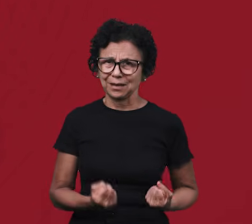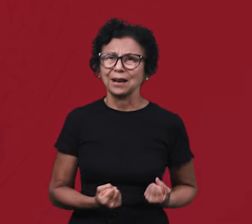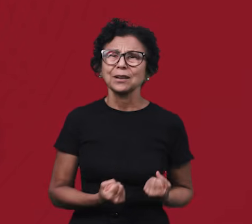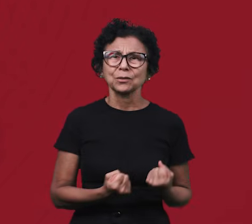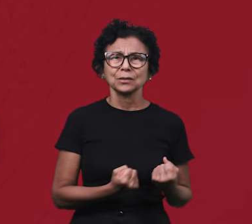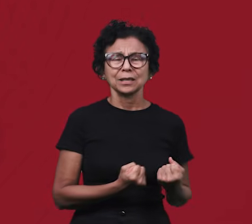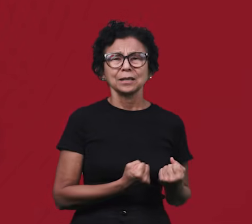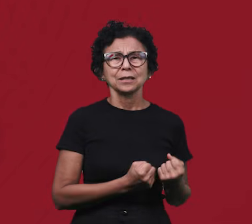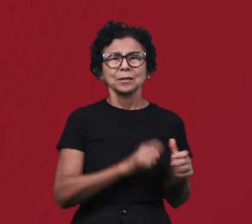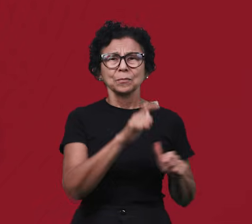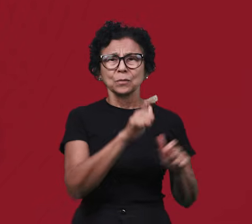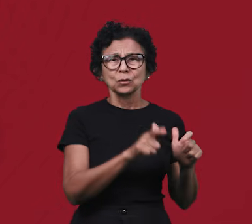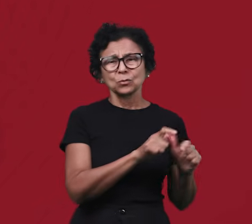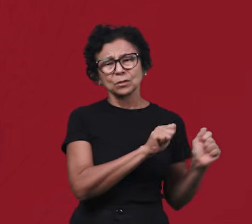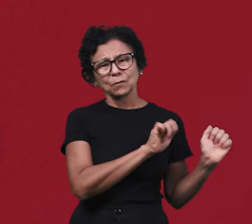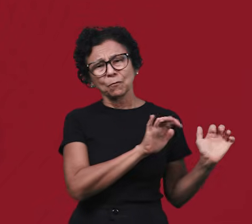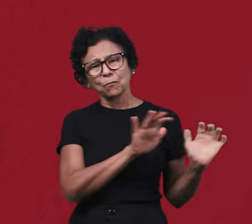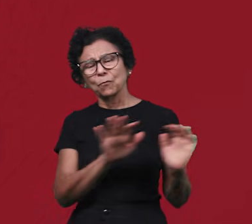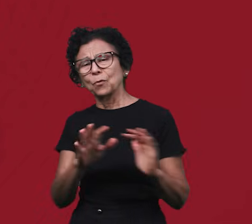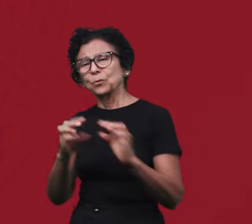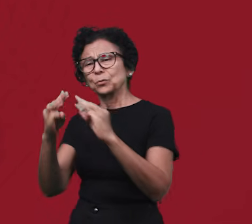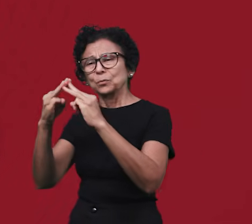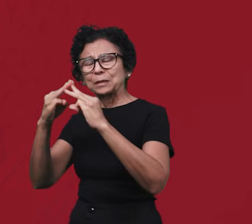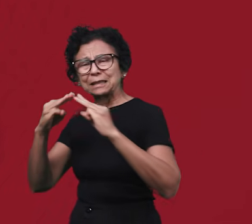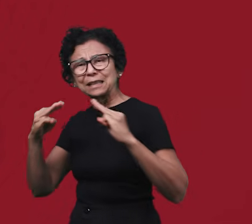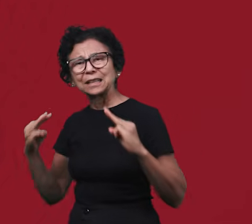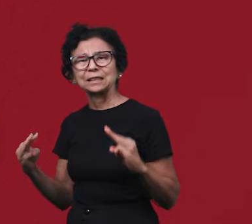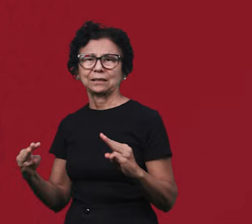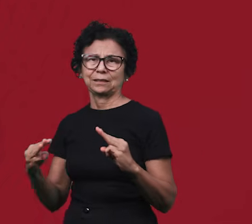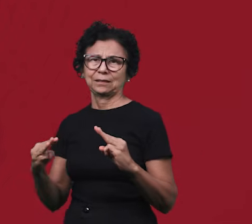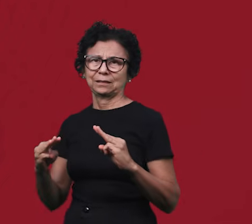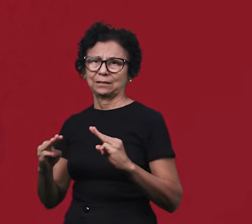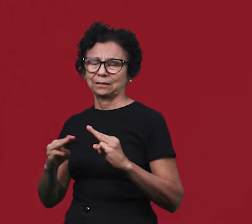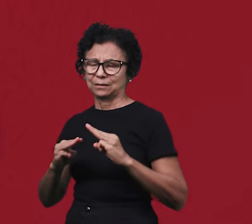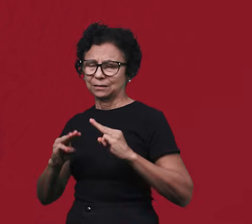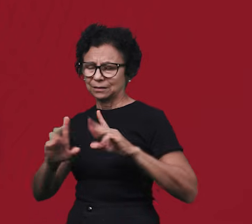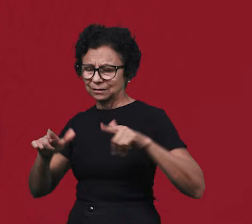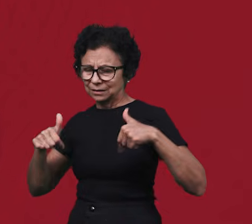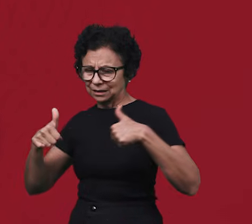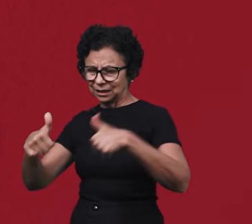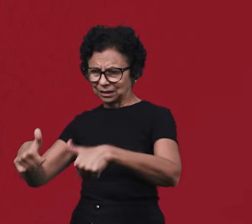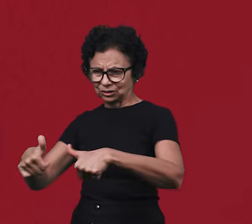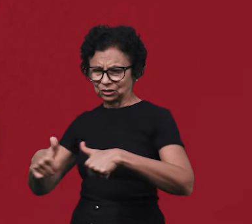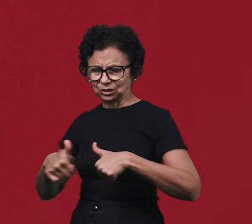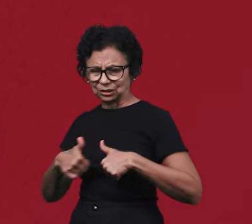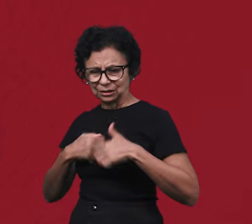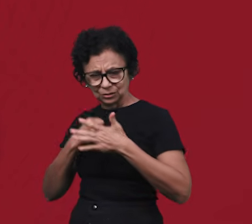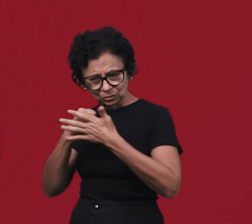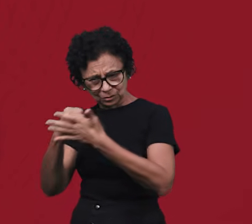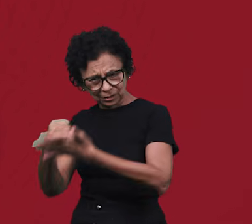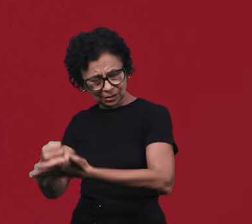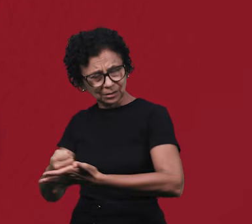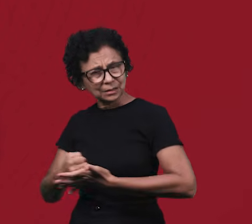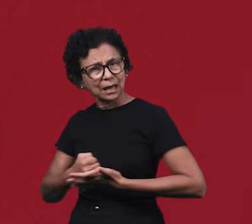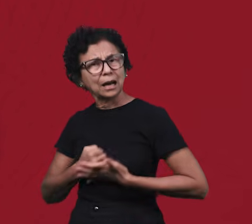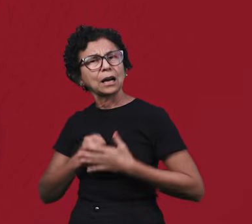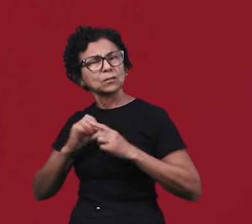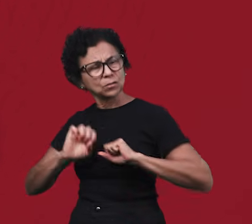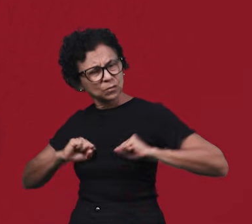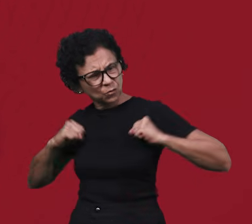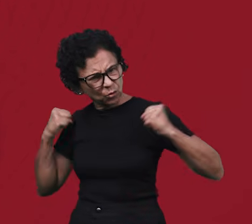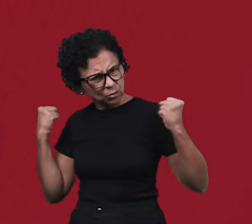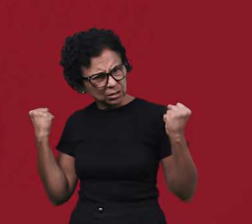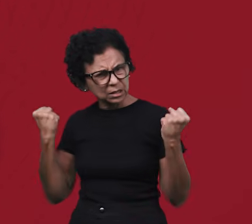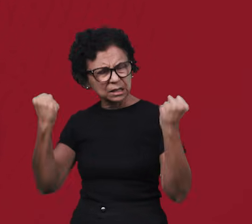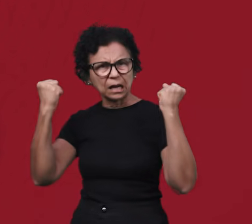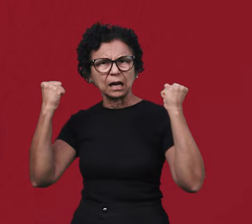para Manaim trabalhando, os que foram acolhidos ali, impressionante, agarraram o trabalho com as mãos e